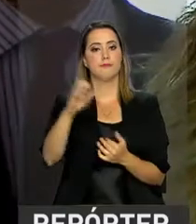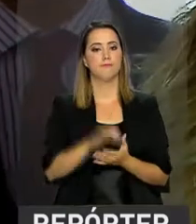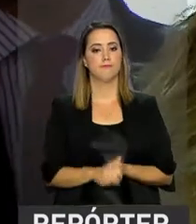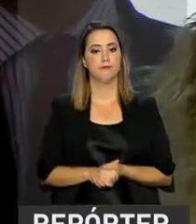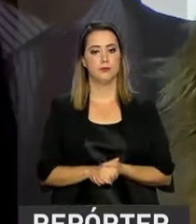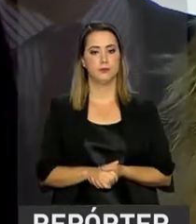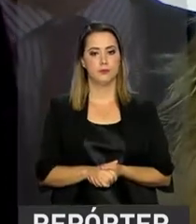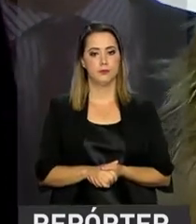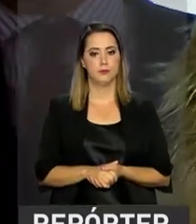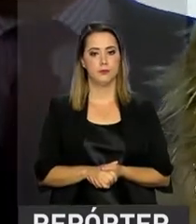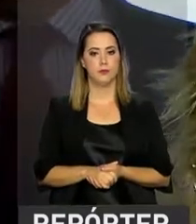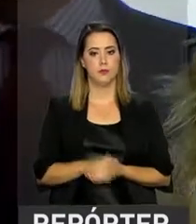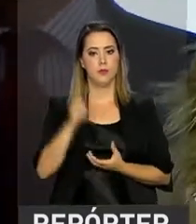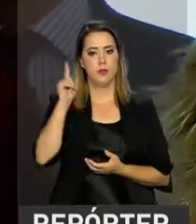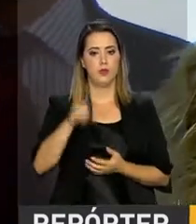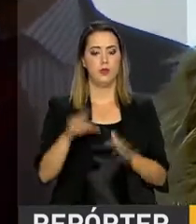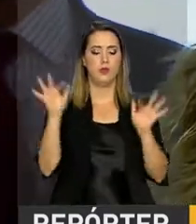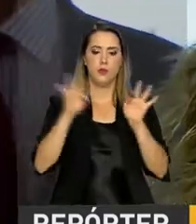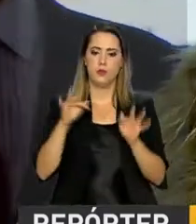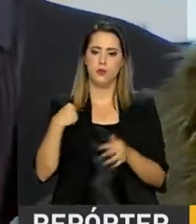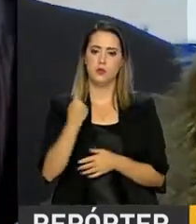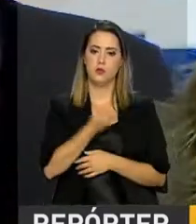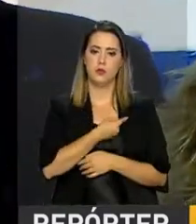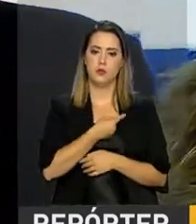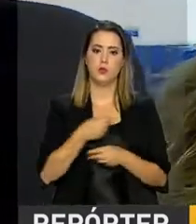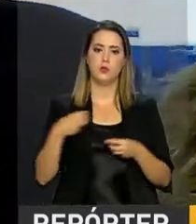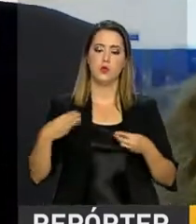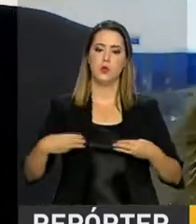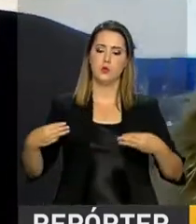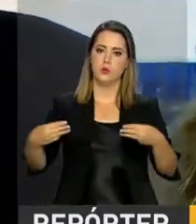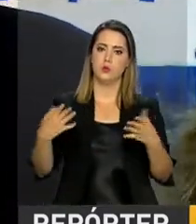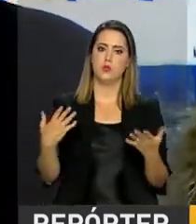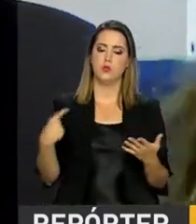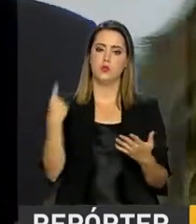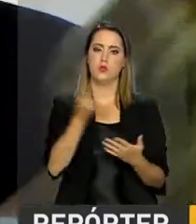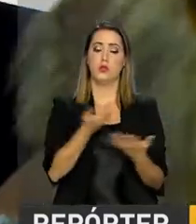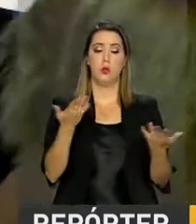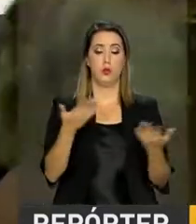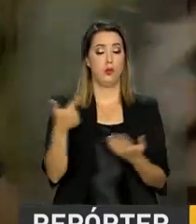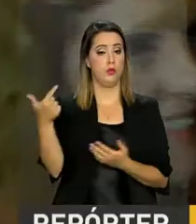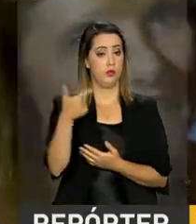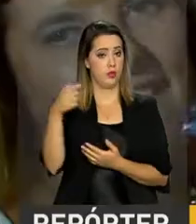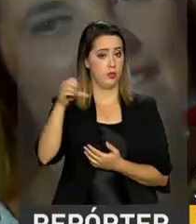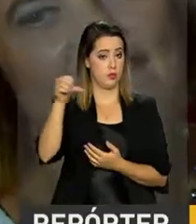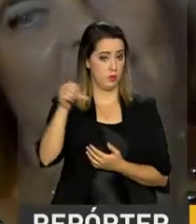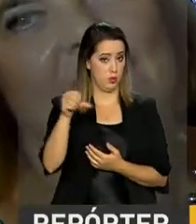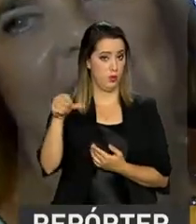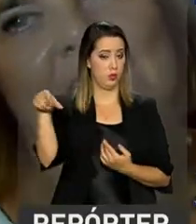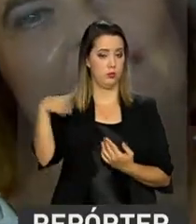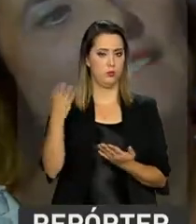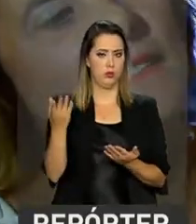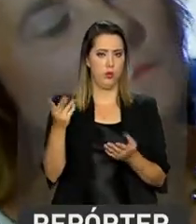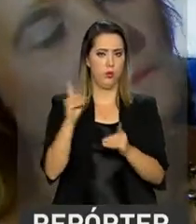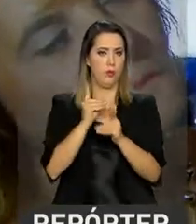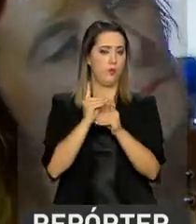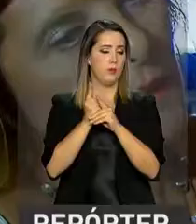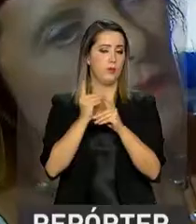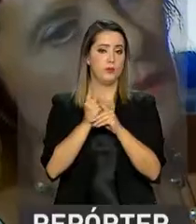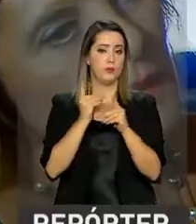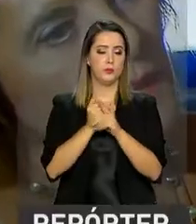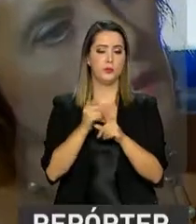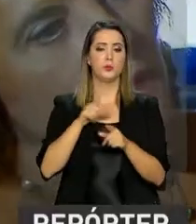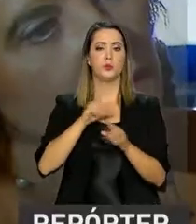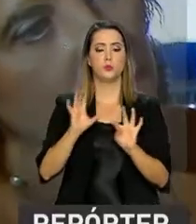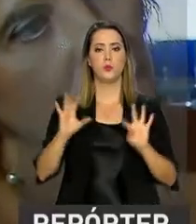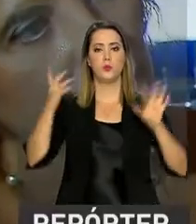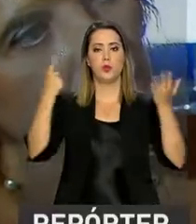uma feliz iniciativa o nosso ministério agora caminhando para a 29ª edição tivemos a